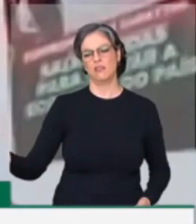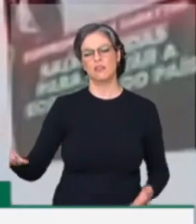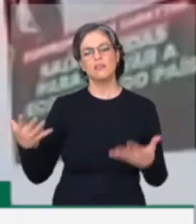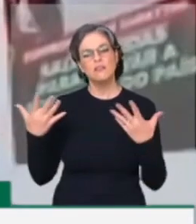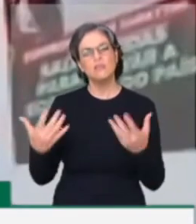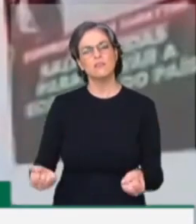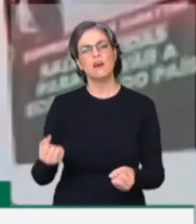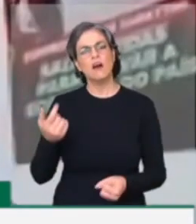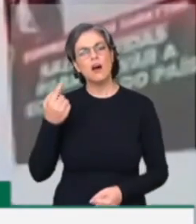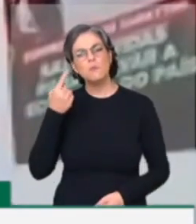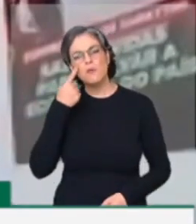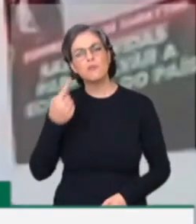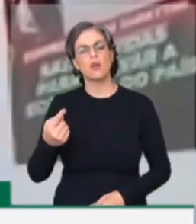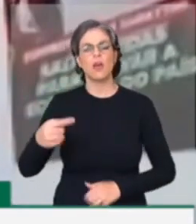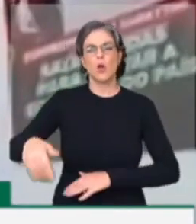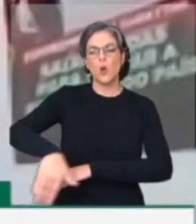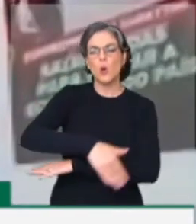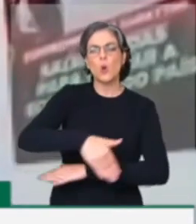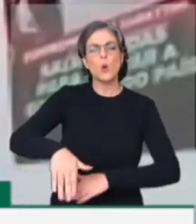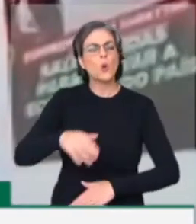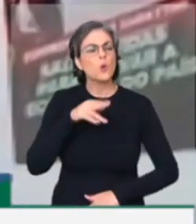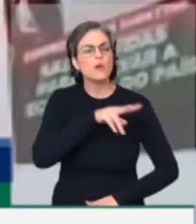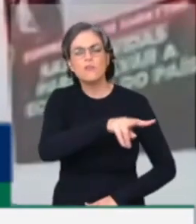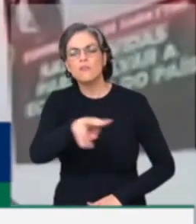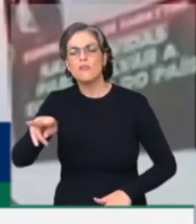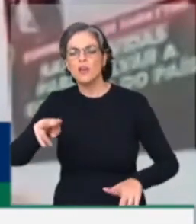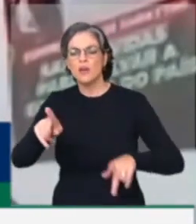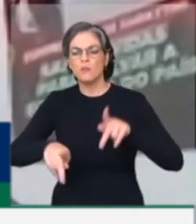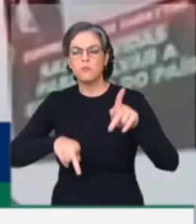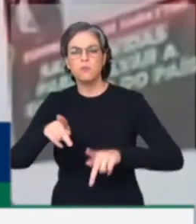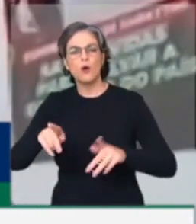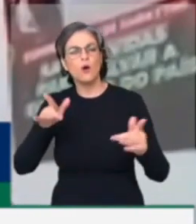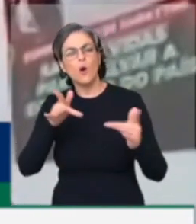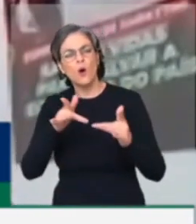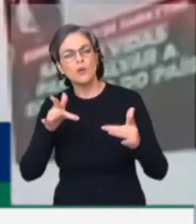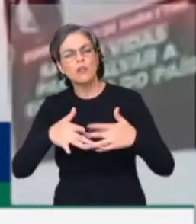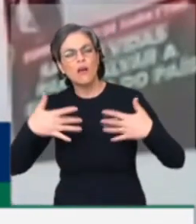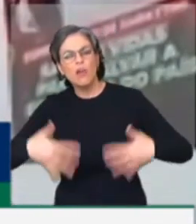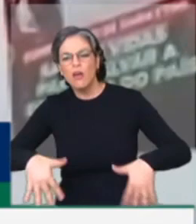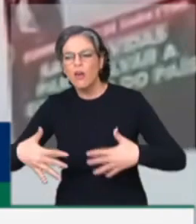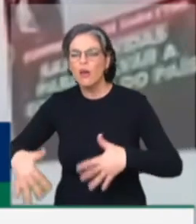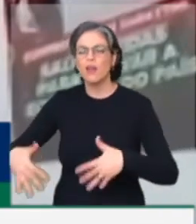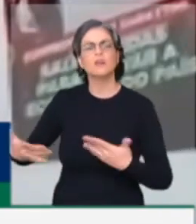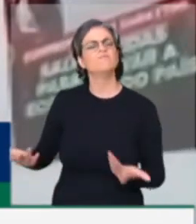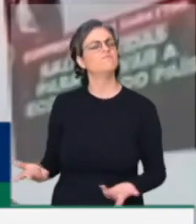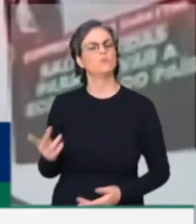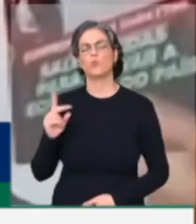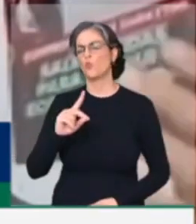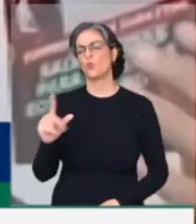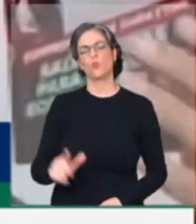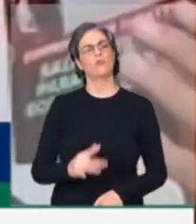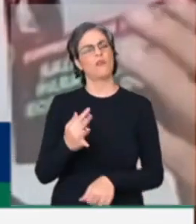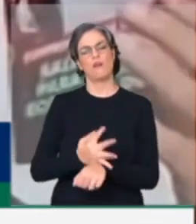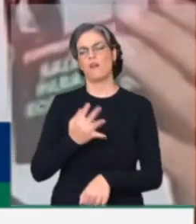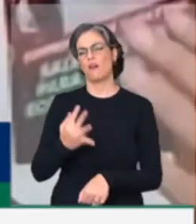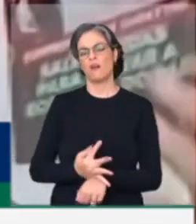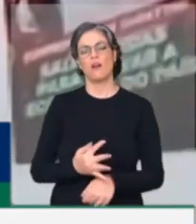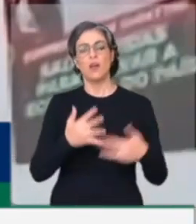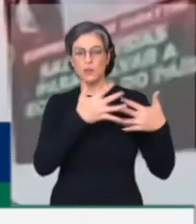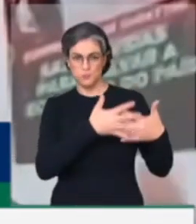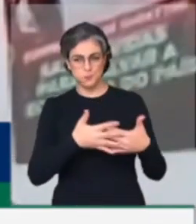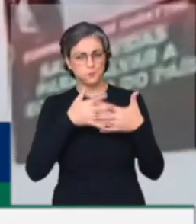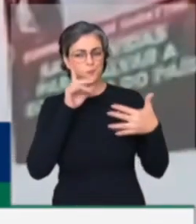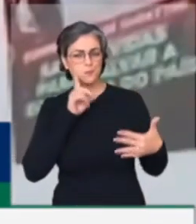nas ruas, vamos ouvir o que o povo está passando. Não dá para continuar desse jeito. Os Estados Unidos